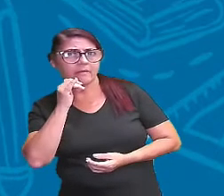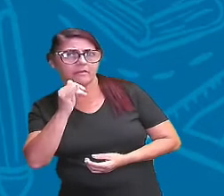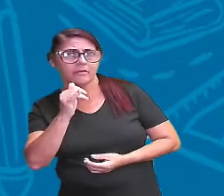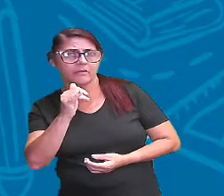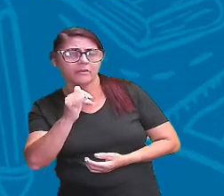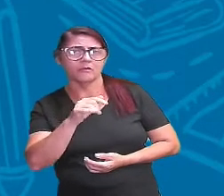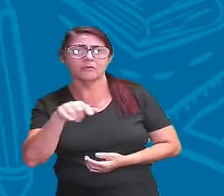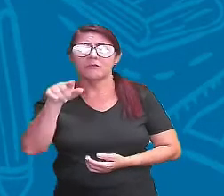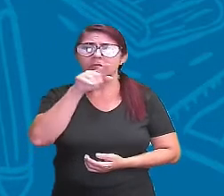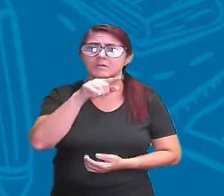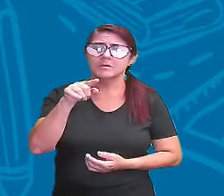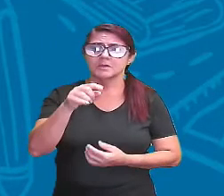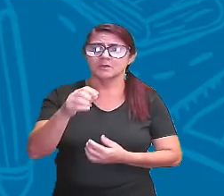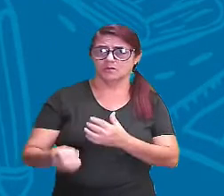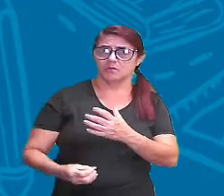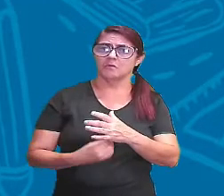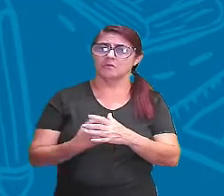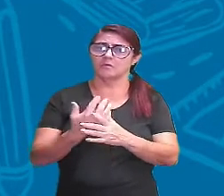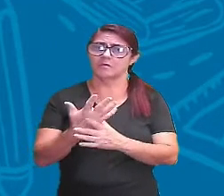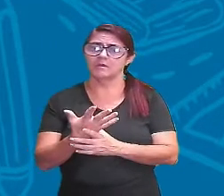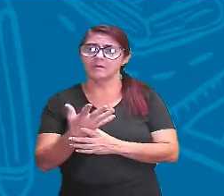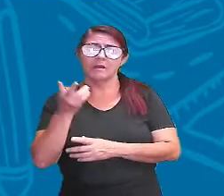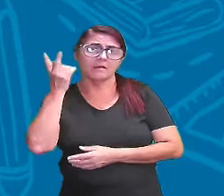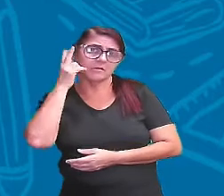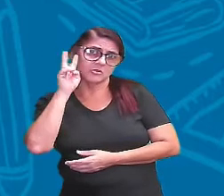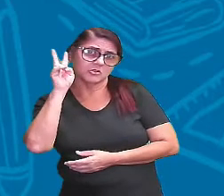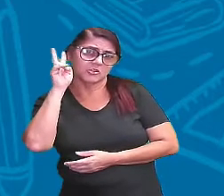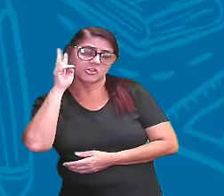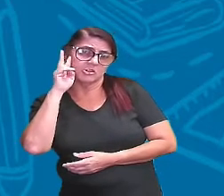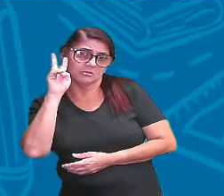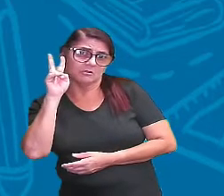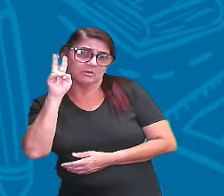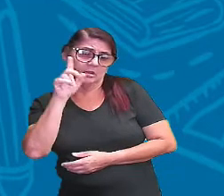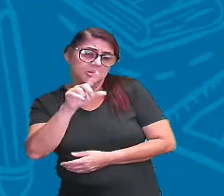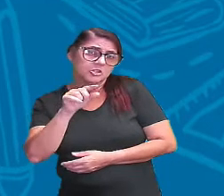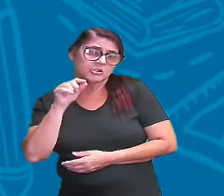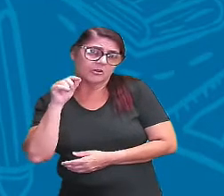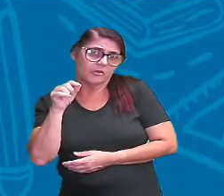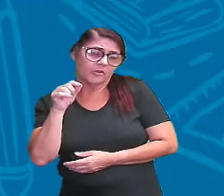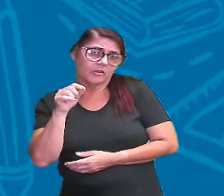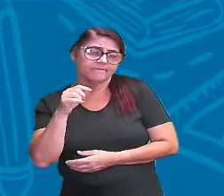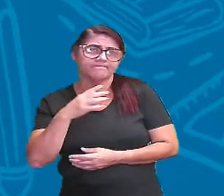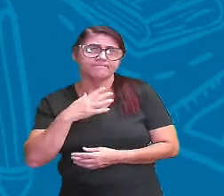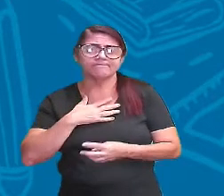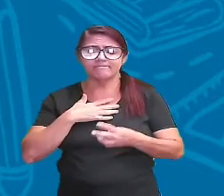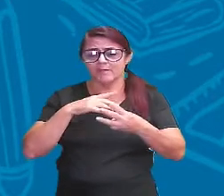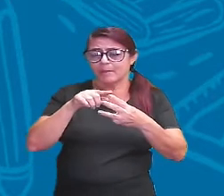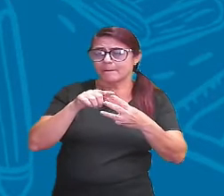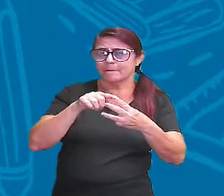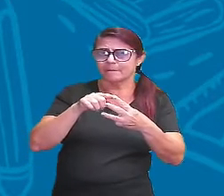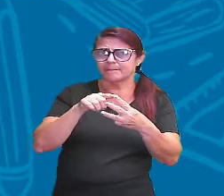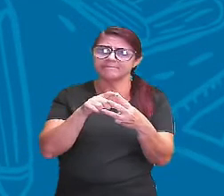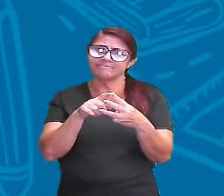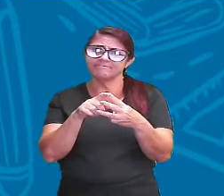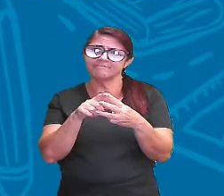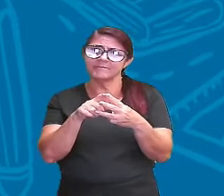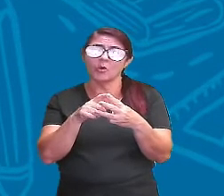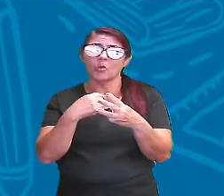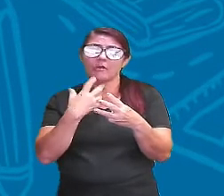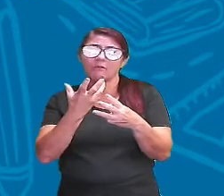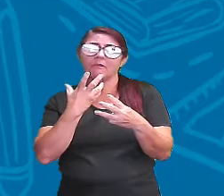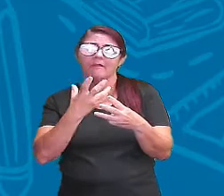for fazer o texto de vocês, fazer o conto, vocês podem escolher ser um narrador personagem, onde você vai estar dentro